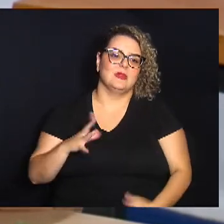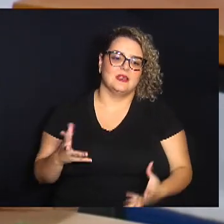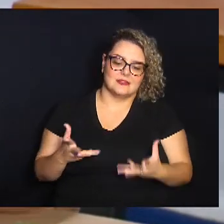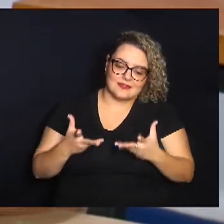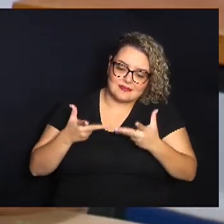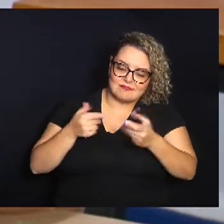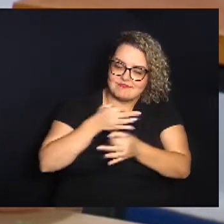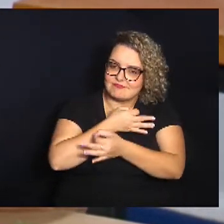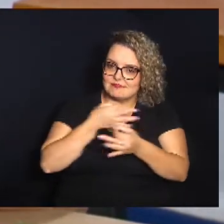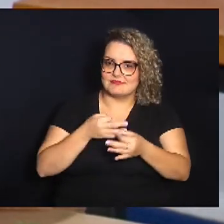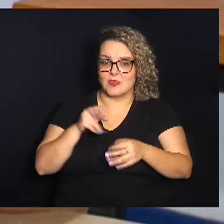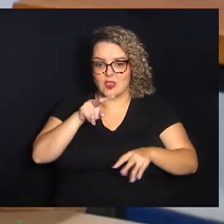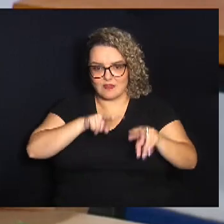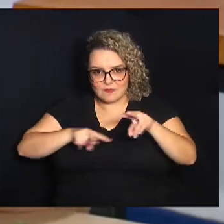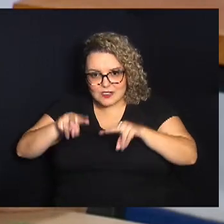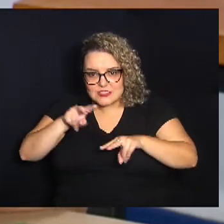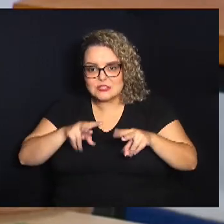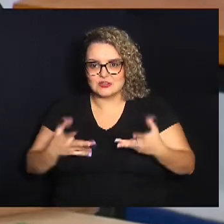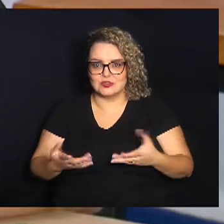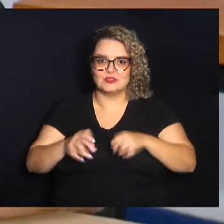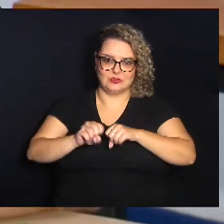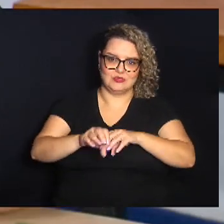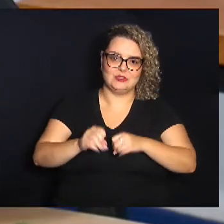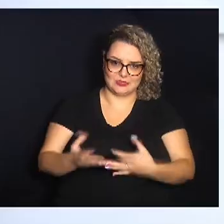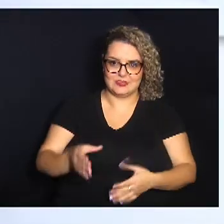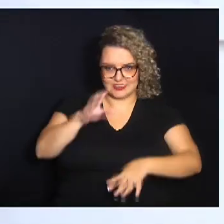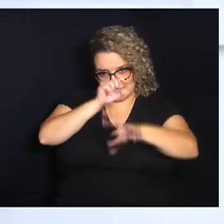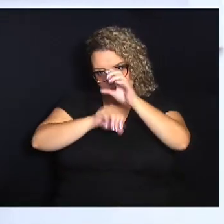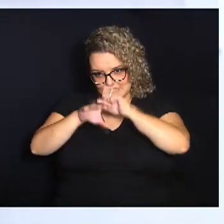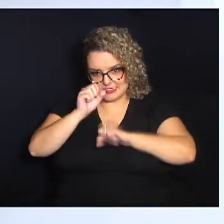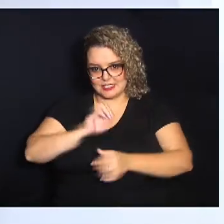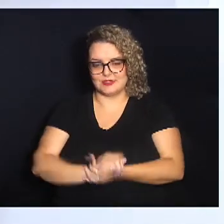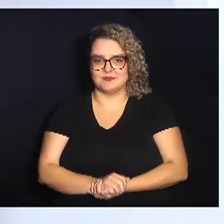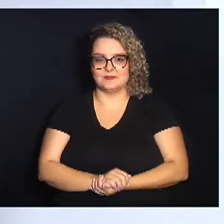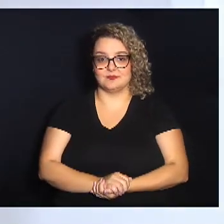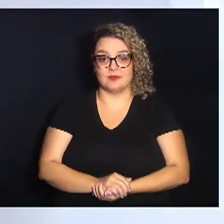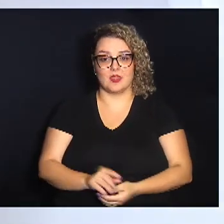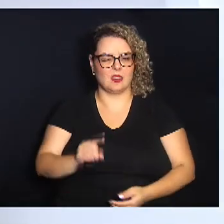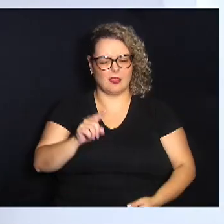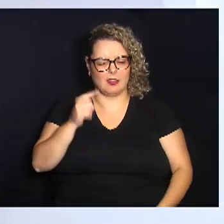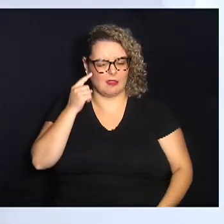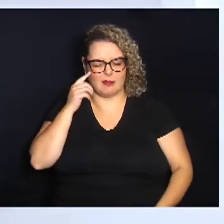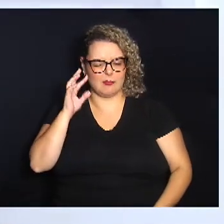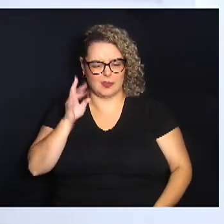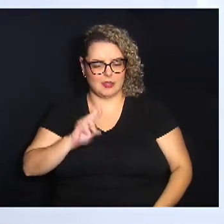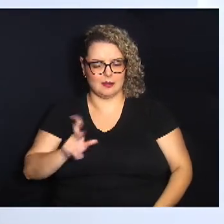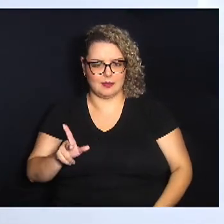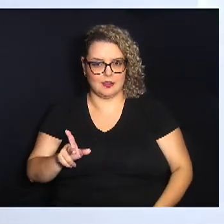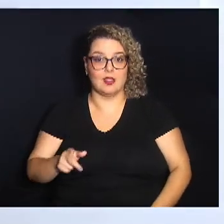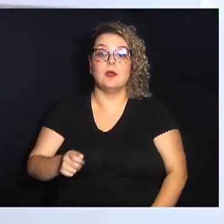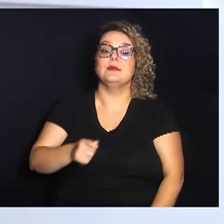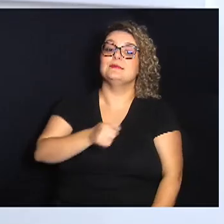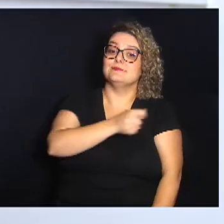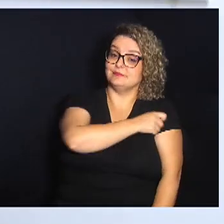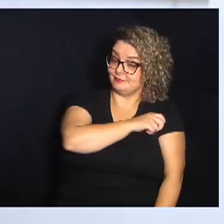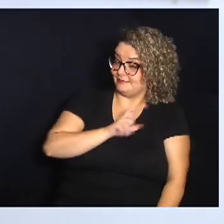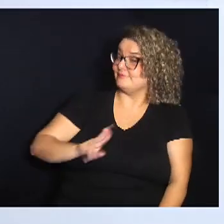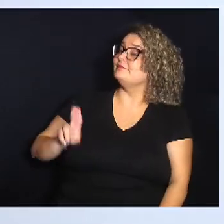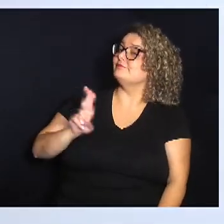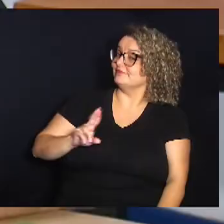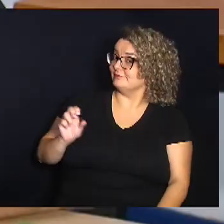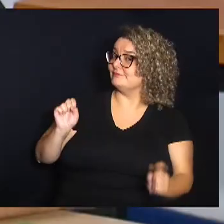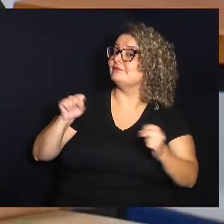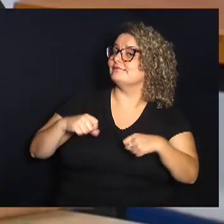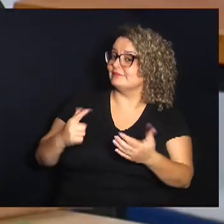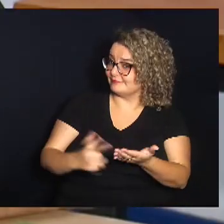mais palpável no ensino e na aprendizagem. E não se engane, os alunos fazem uso sim do livro